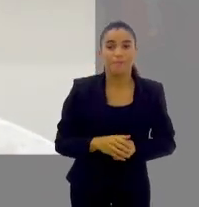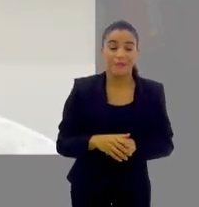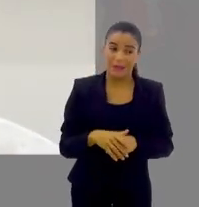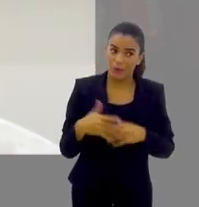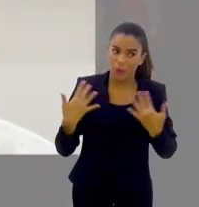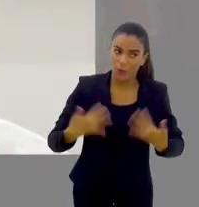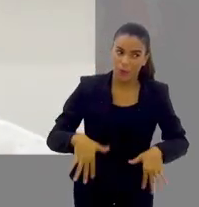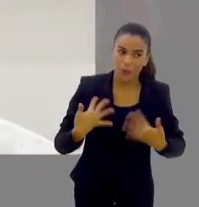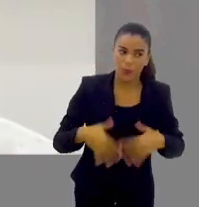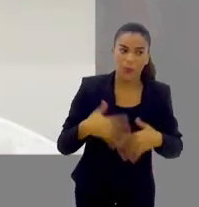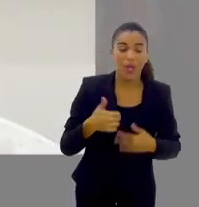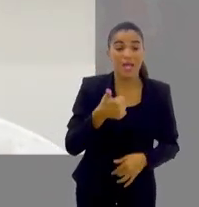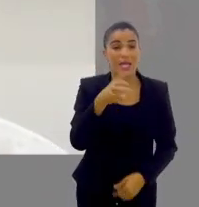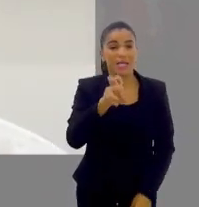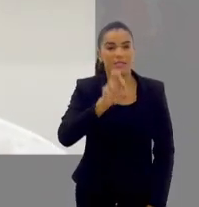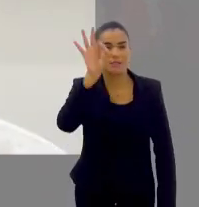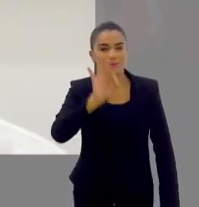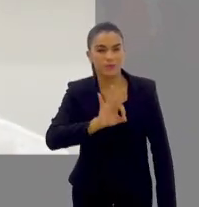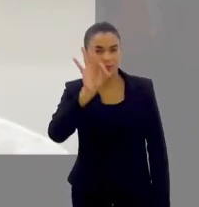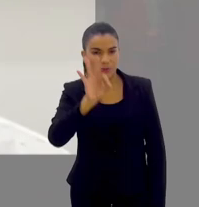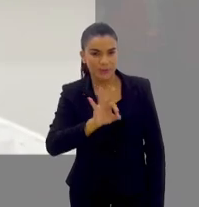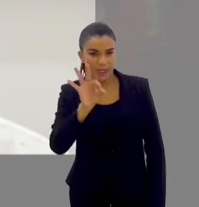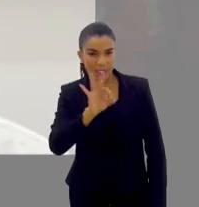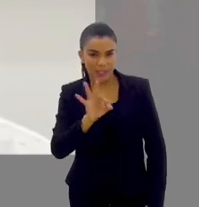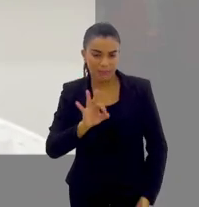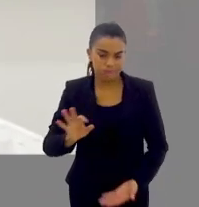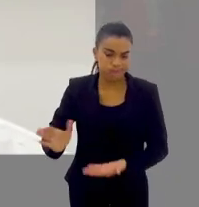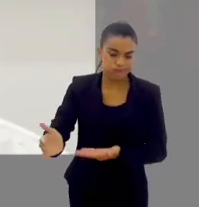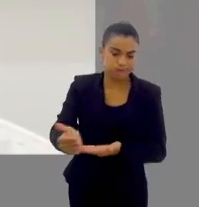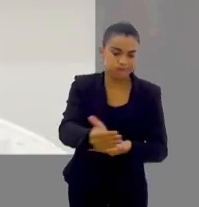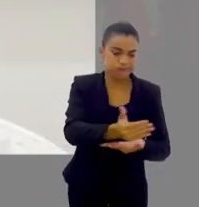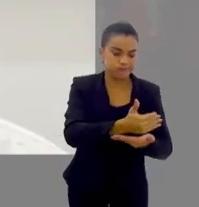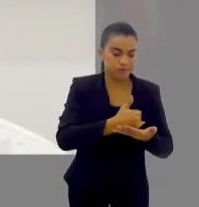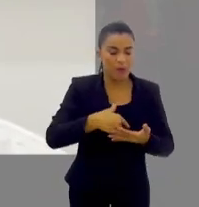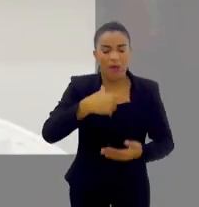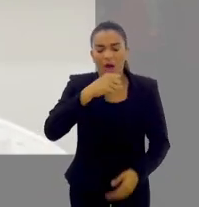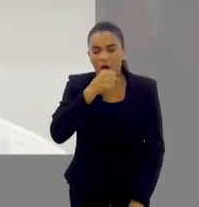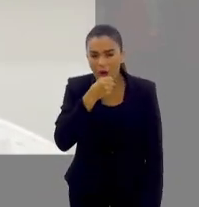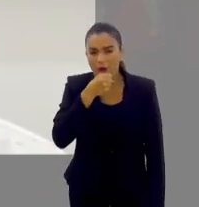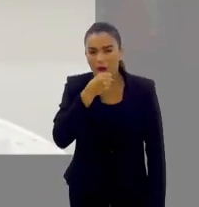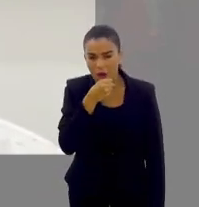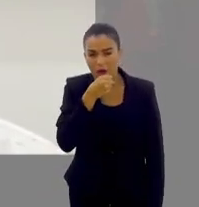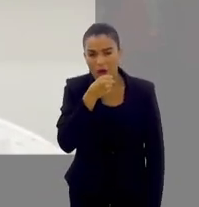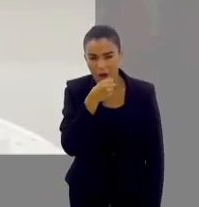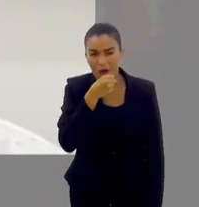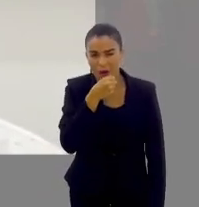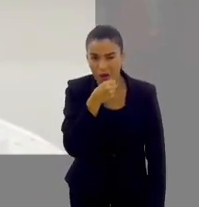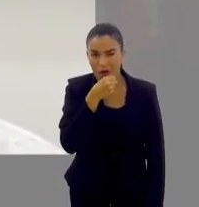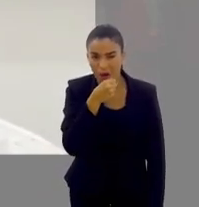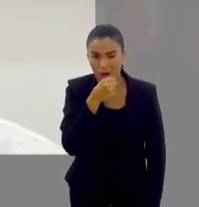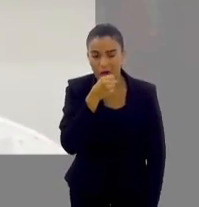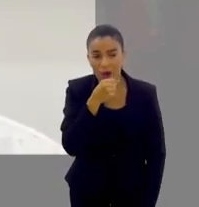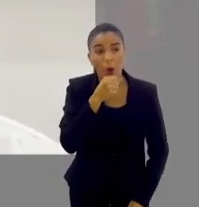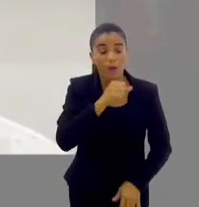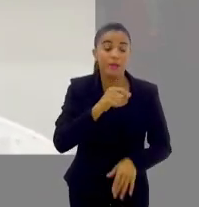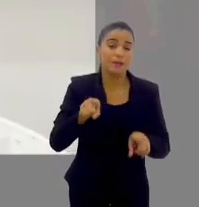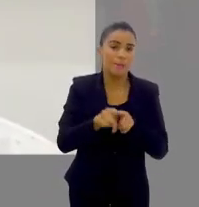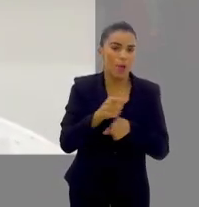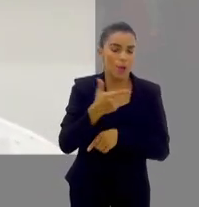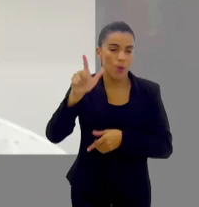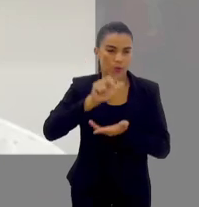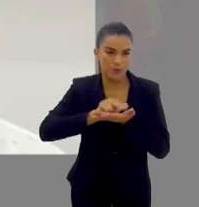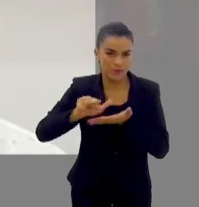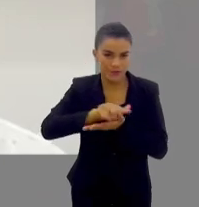ainda conta lá para 15%, de todas essas febres e tosses que as crianças estão tendo, além de